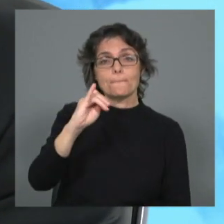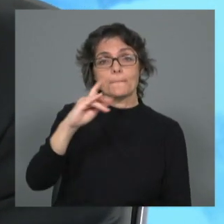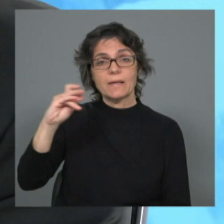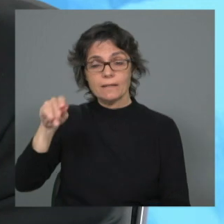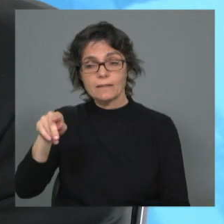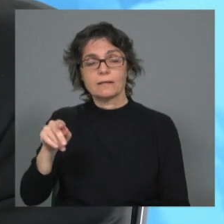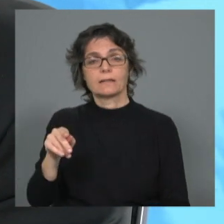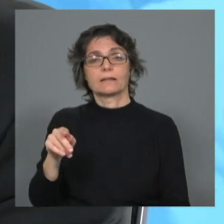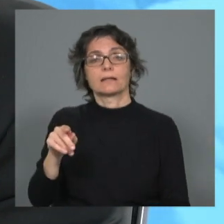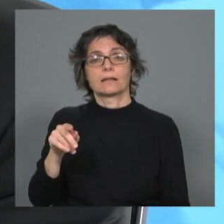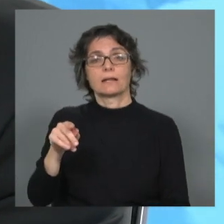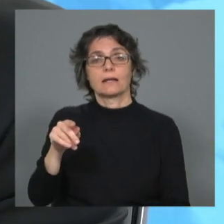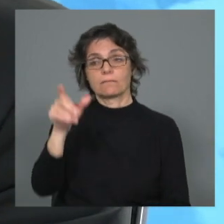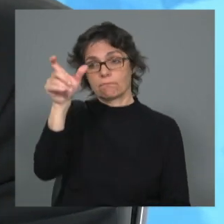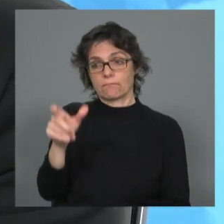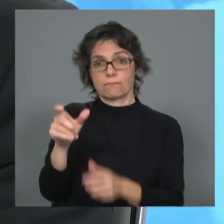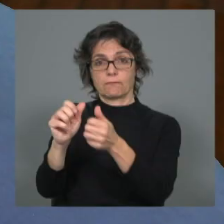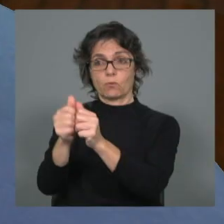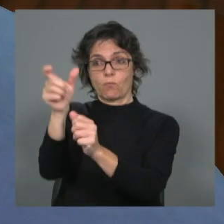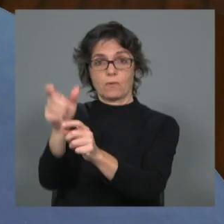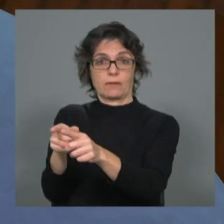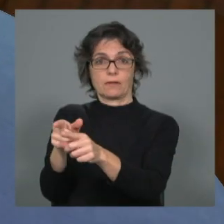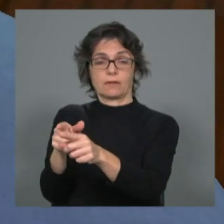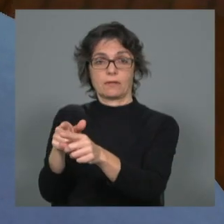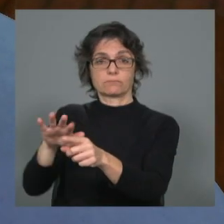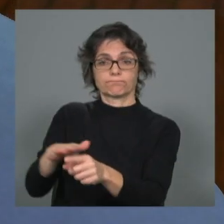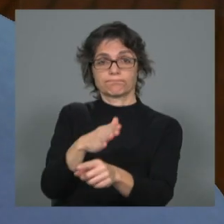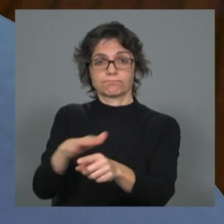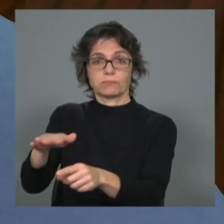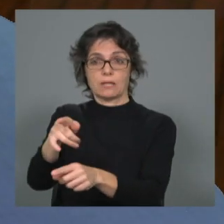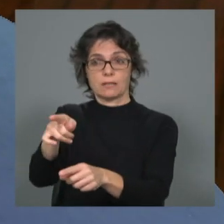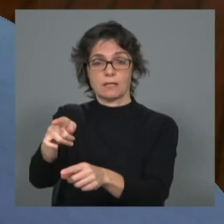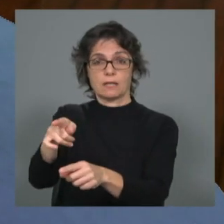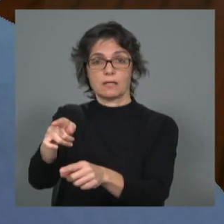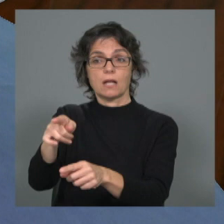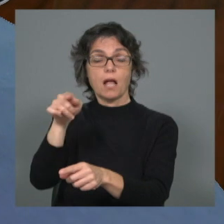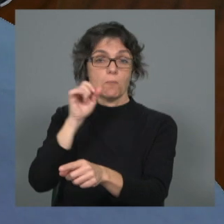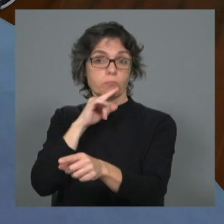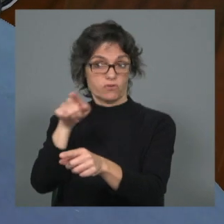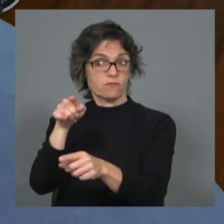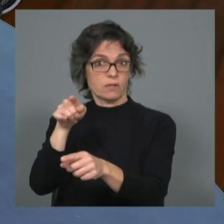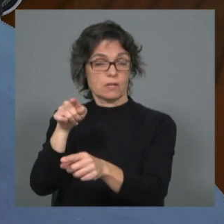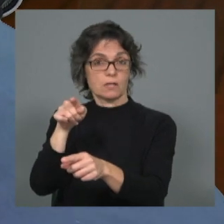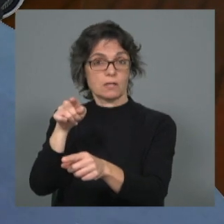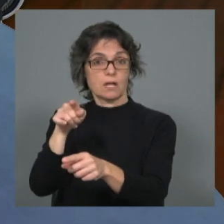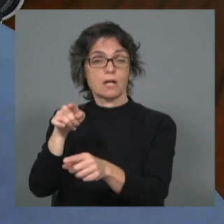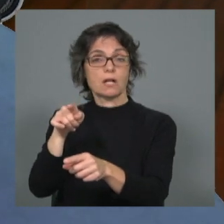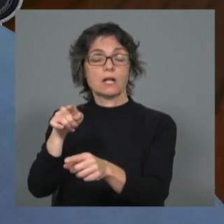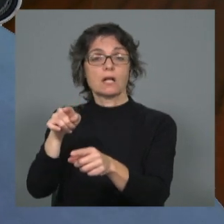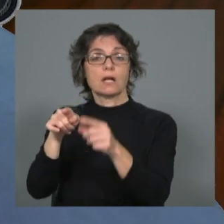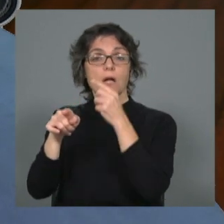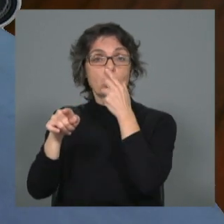digamos, por muitos especialistas, considerada, se calhar, irá ser uma das maiores atletas da patinagem sobre o